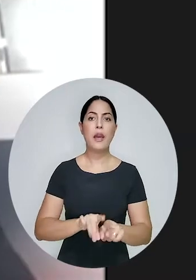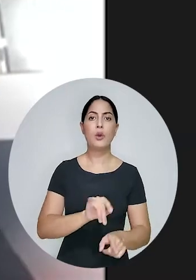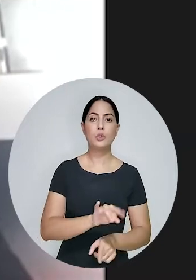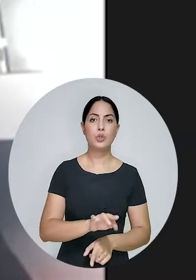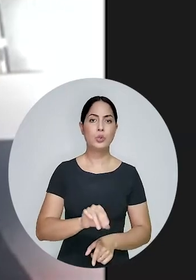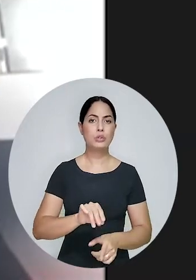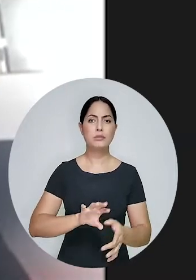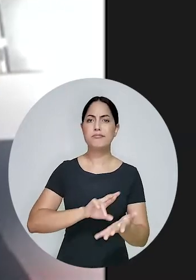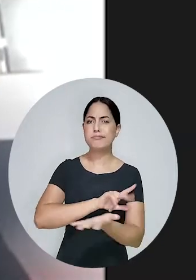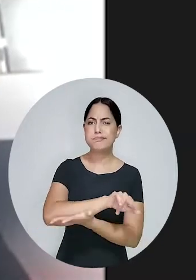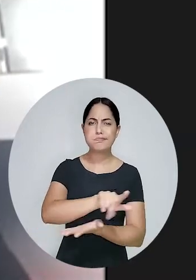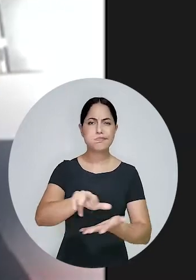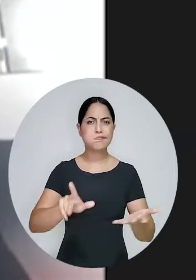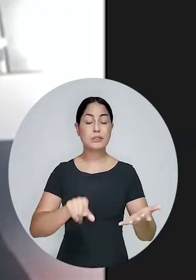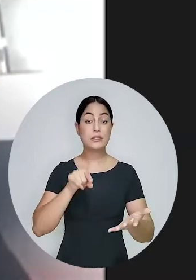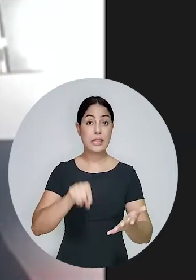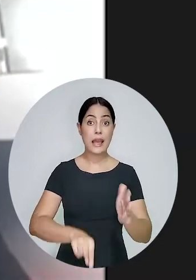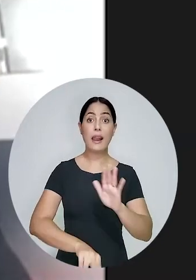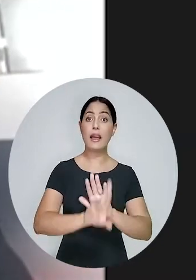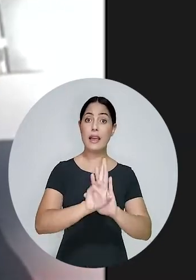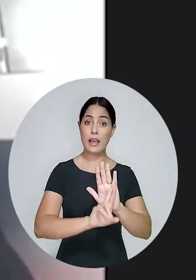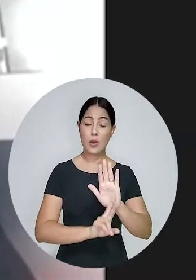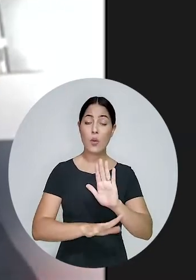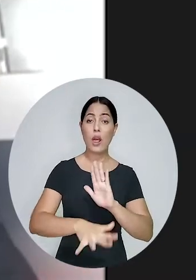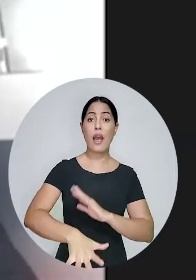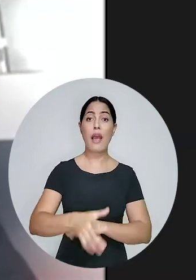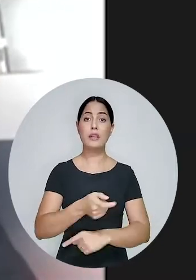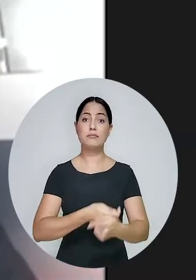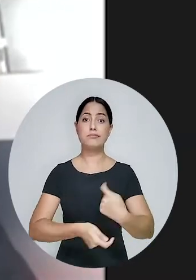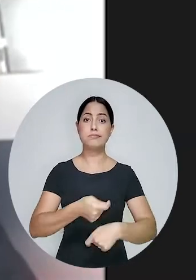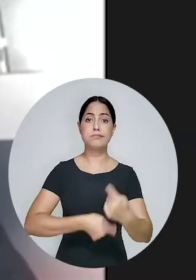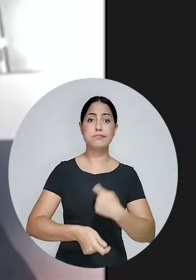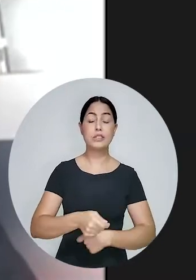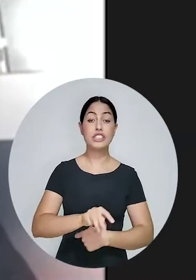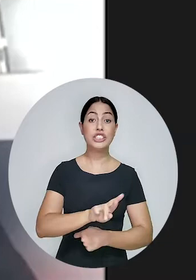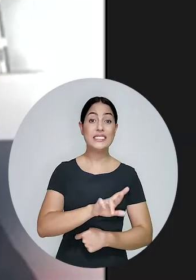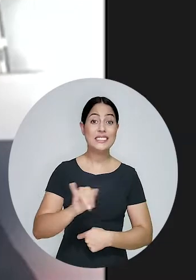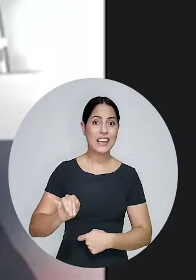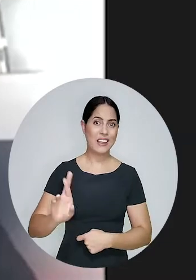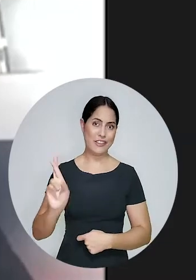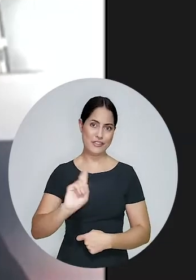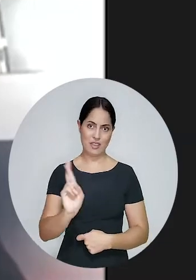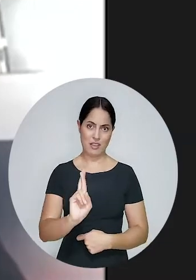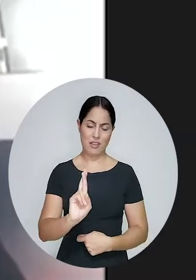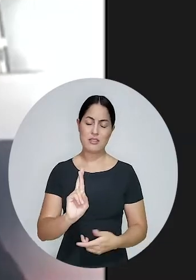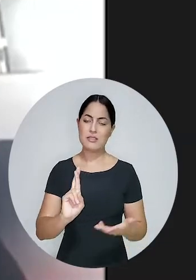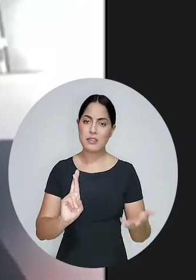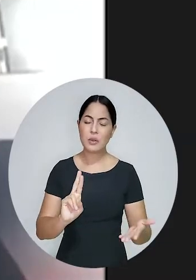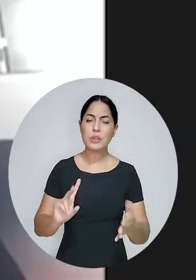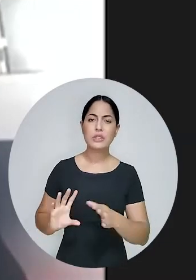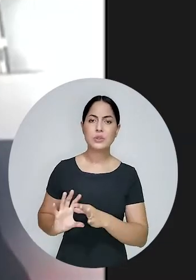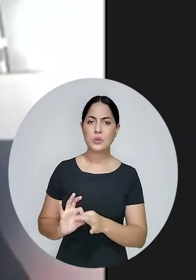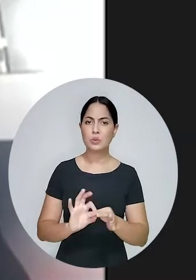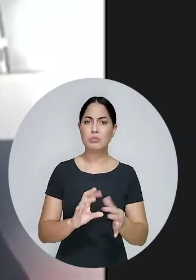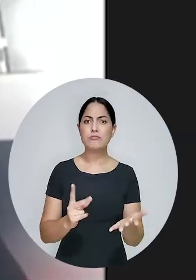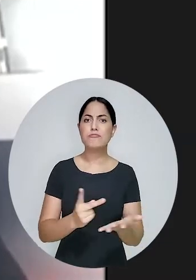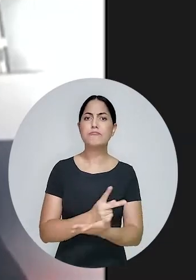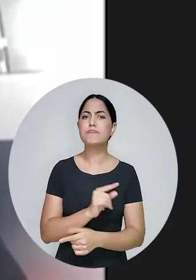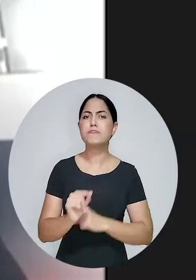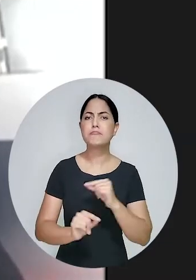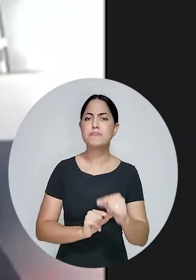que acontece? Quando você tem um corte no orçamento da CVM, quem perde é o acionista